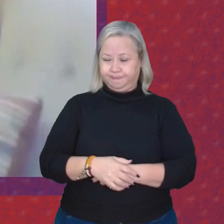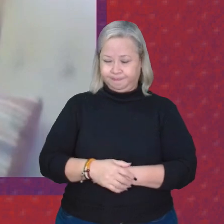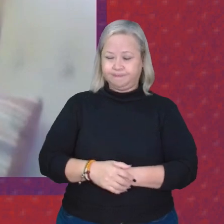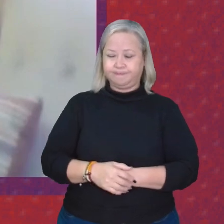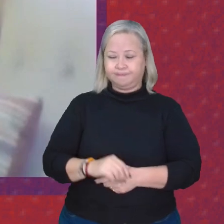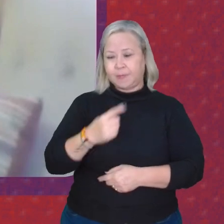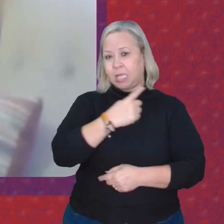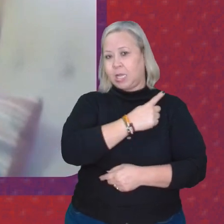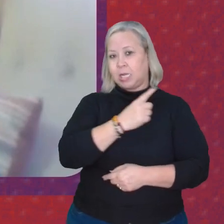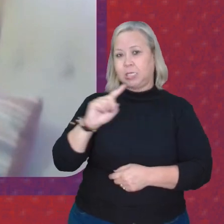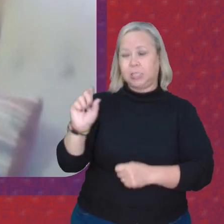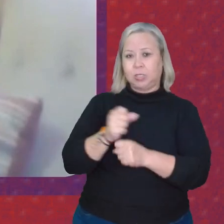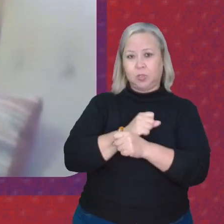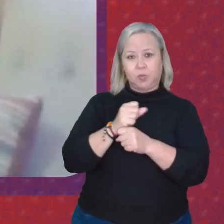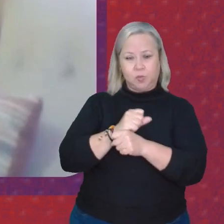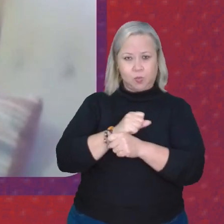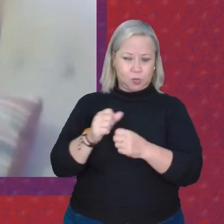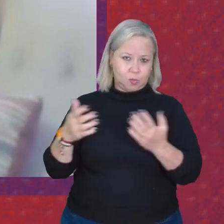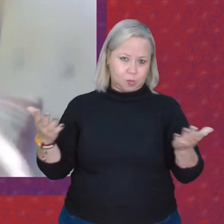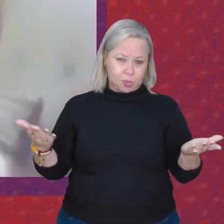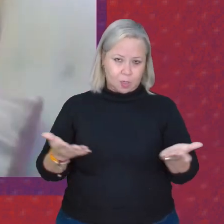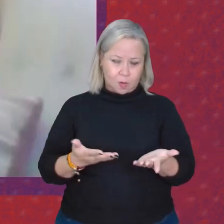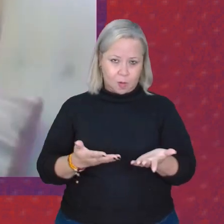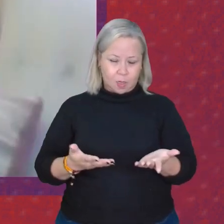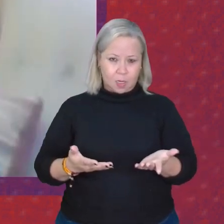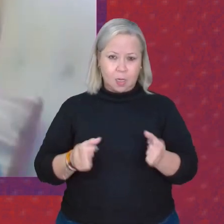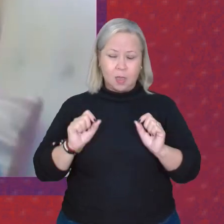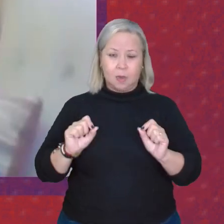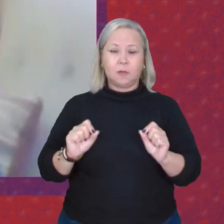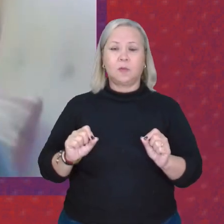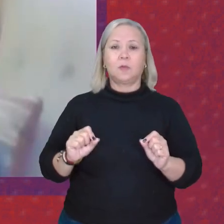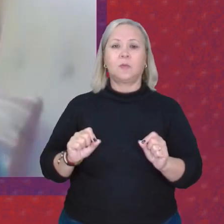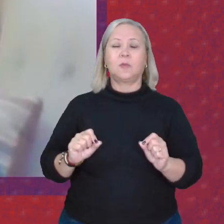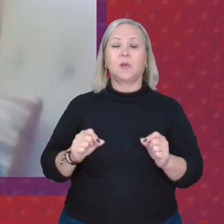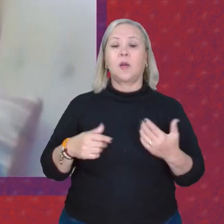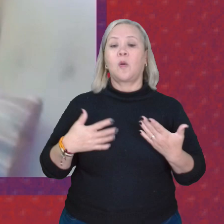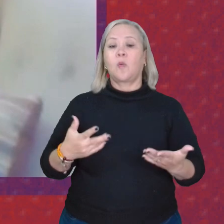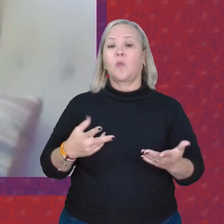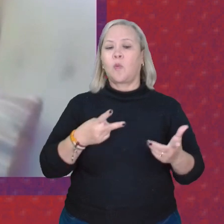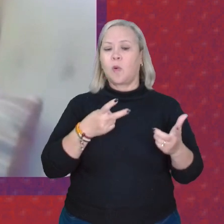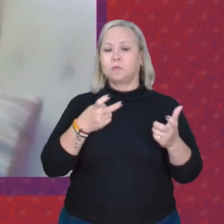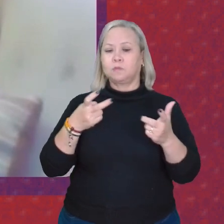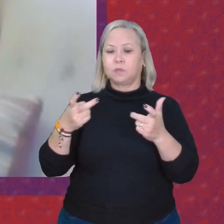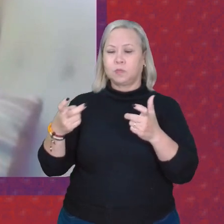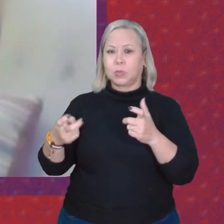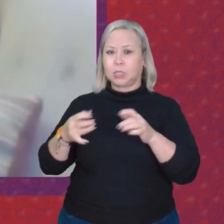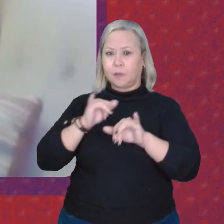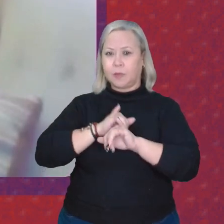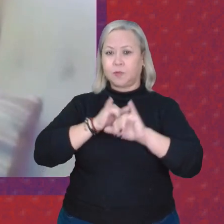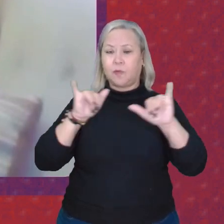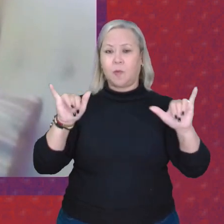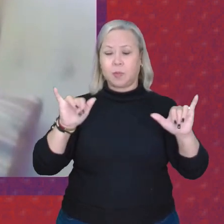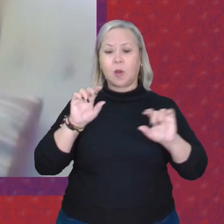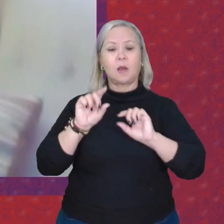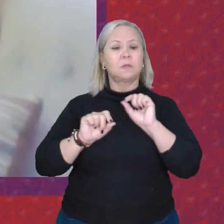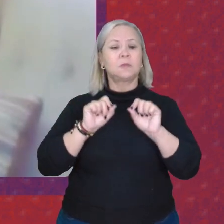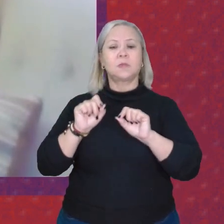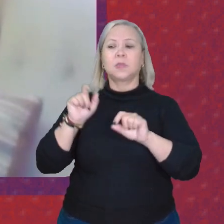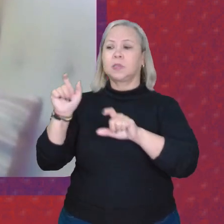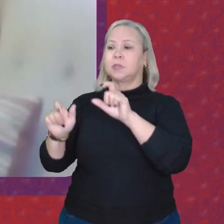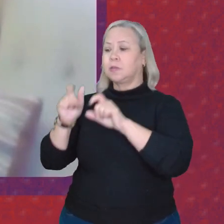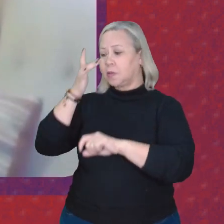nesse último ano. E quando se olha os dados, né, então, o que são essas pessoas que